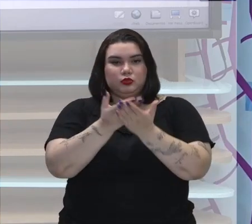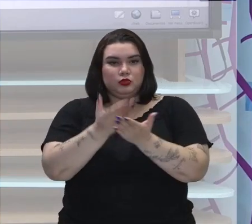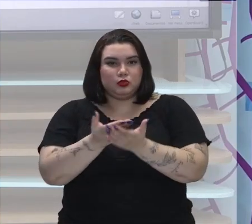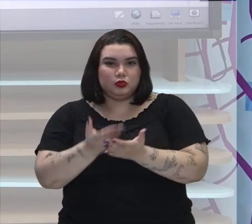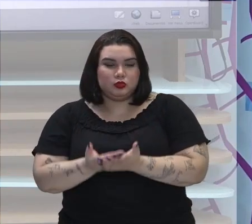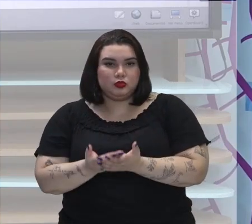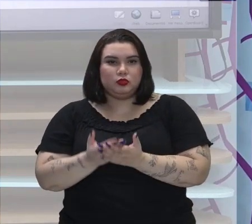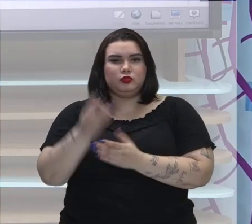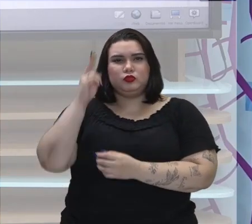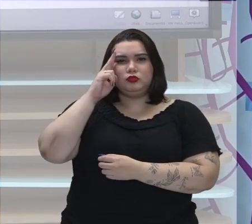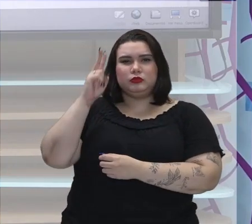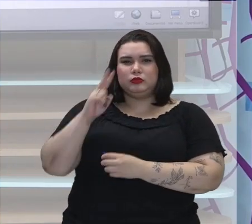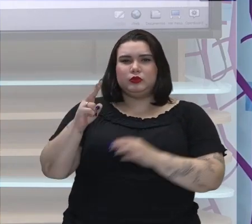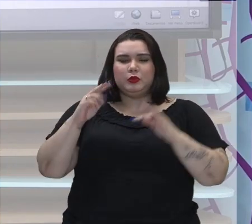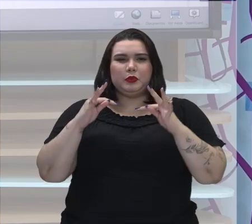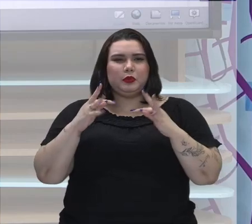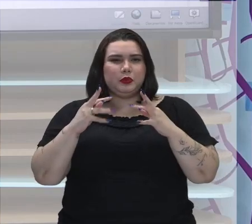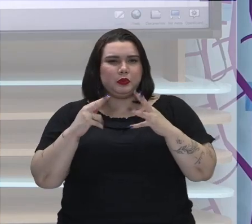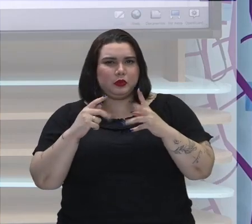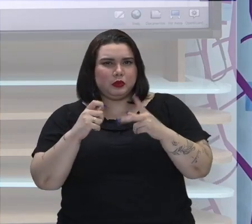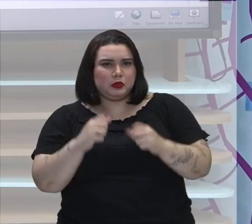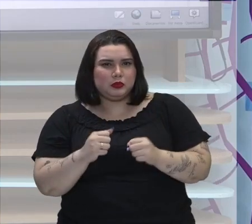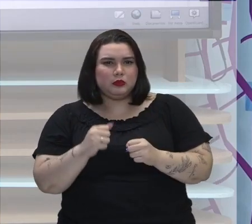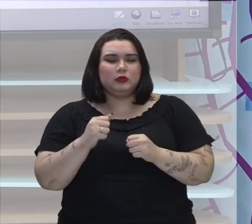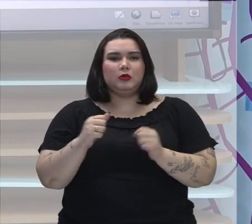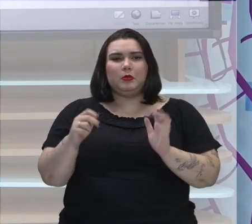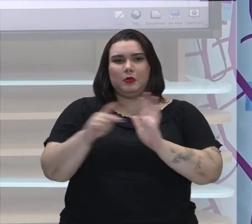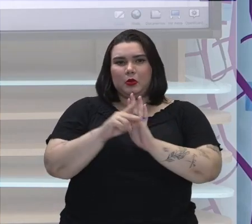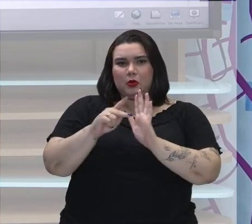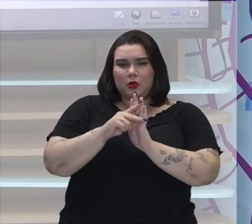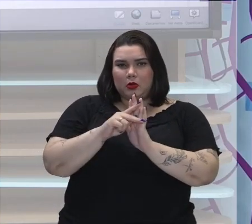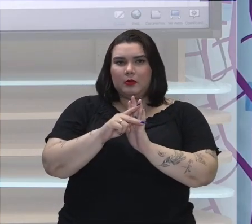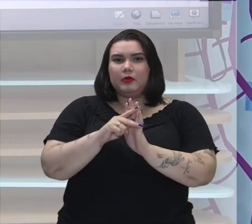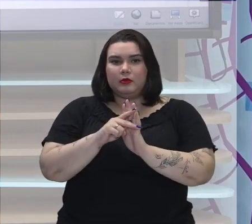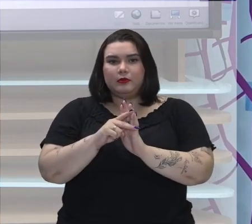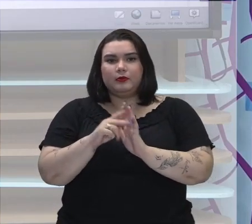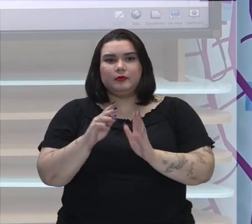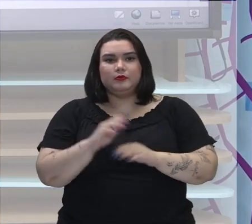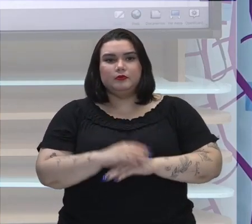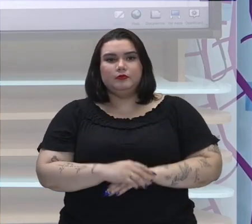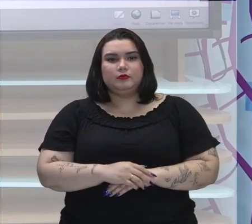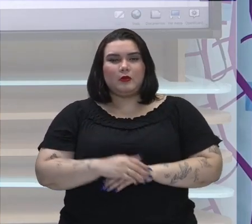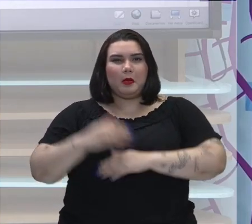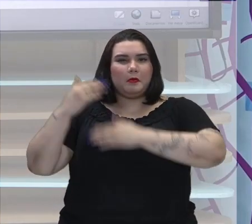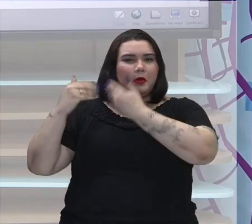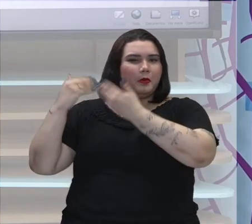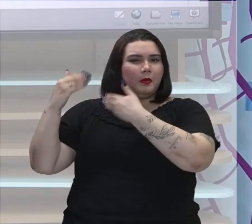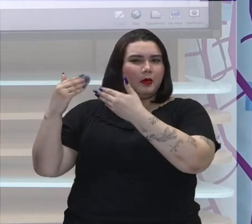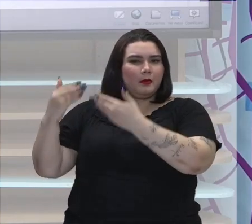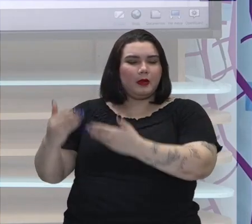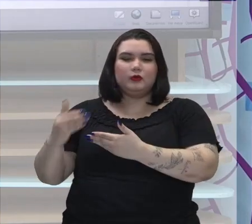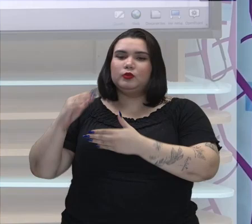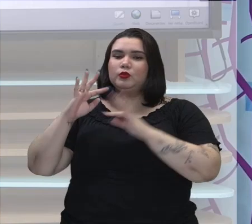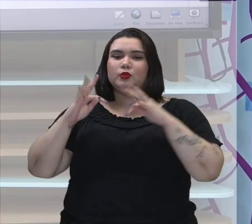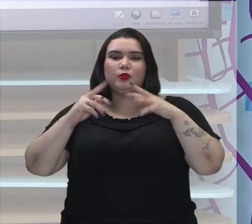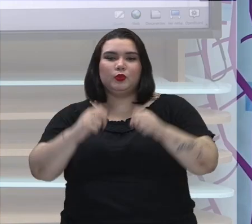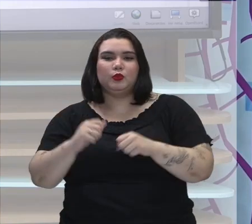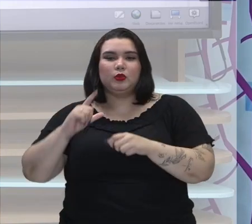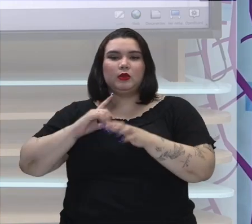estudos historiográficos, diante do nosso caminhar histórico, tudo está